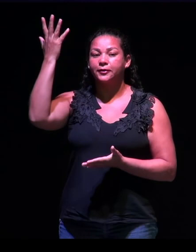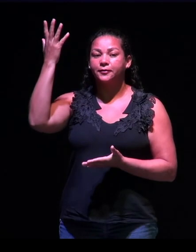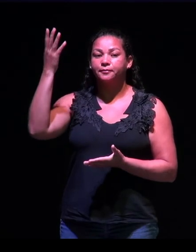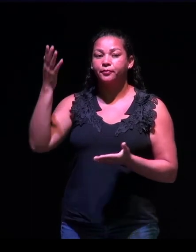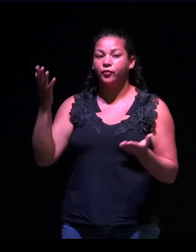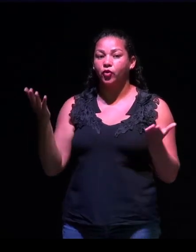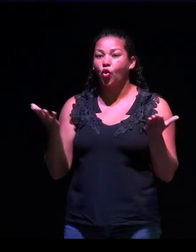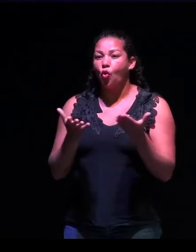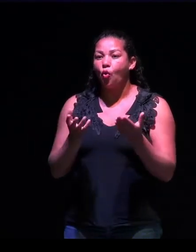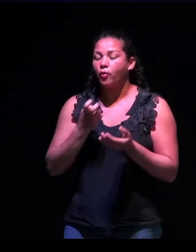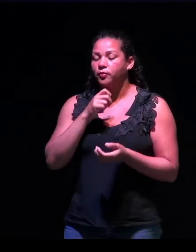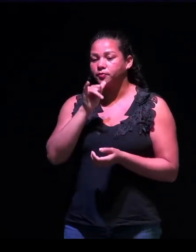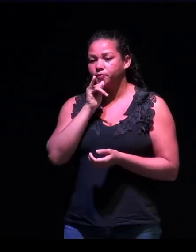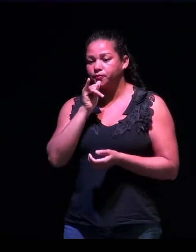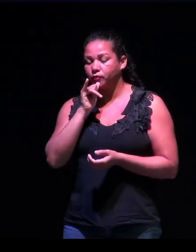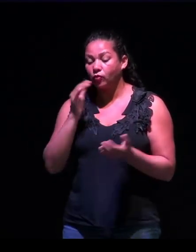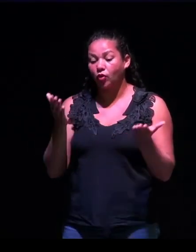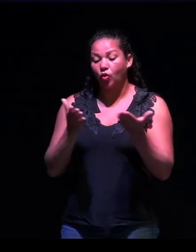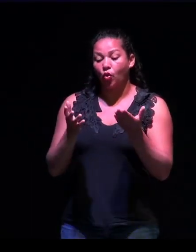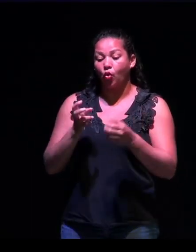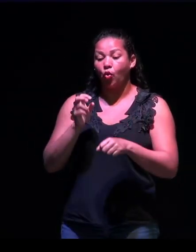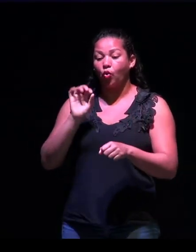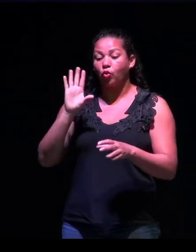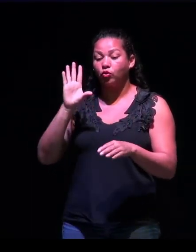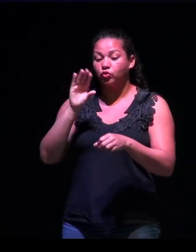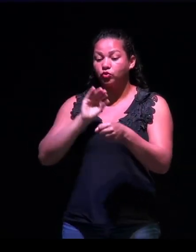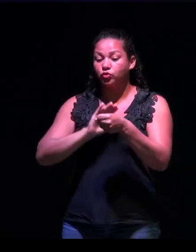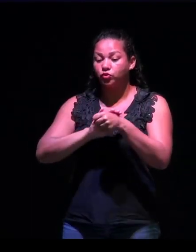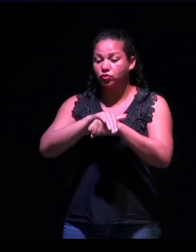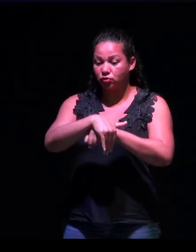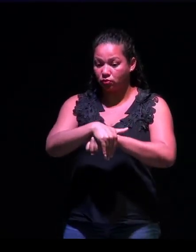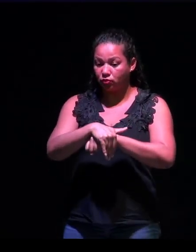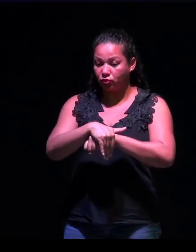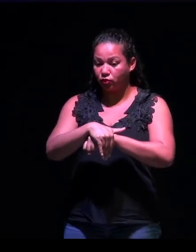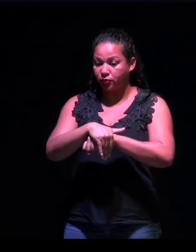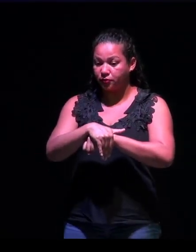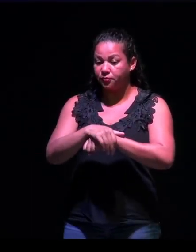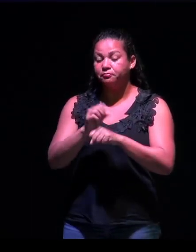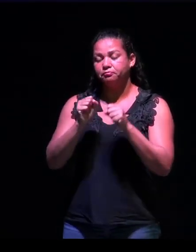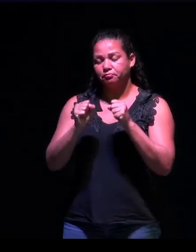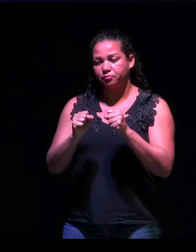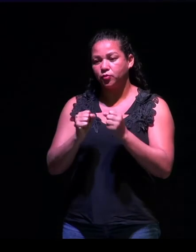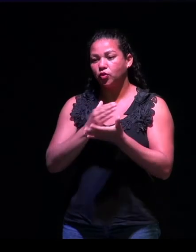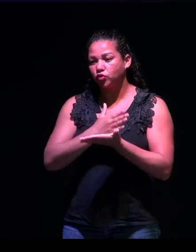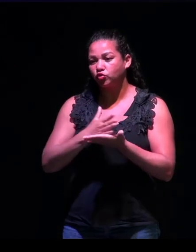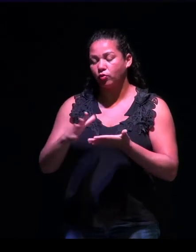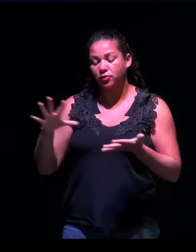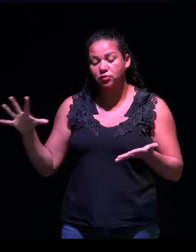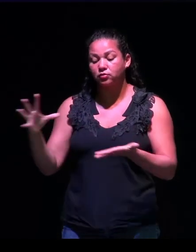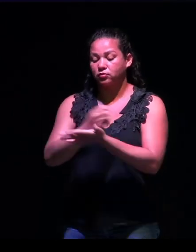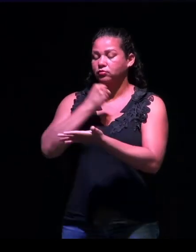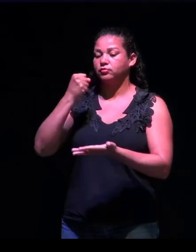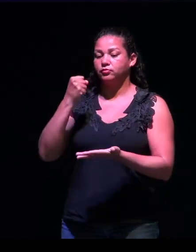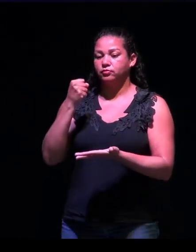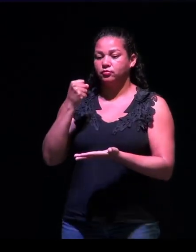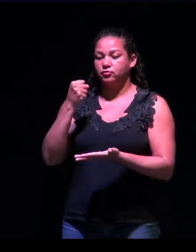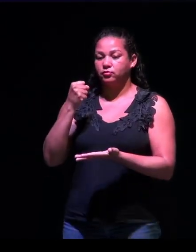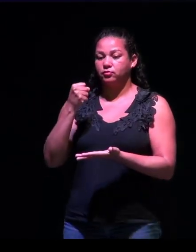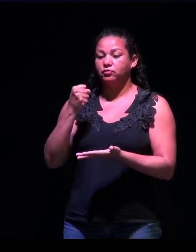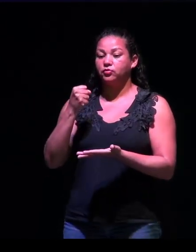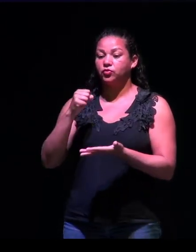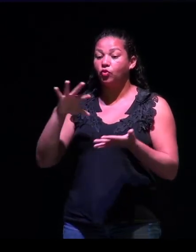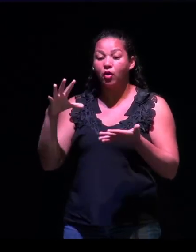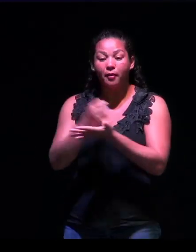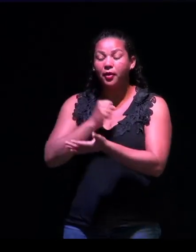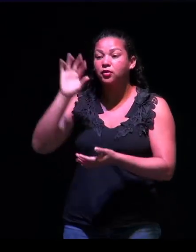à noite, depois de você pedir perdão da sua esposa e dos seus filhos, se tiver tempo, o arrebatamento